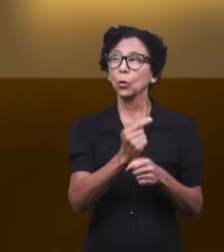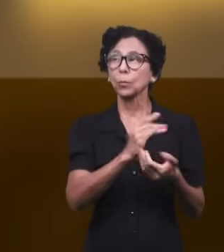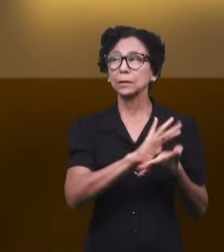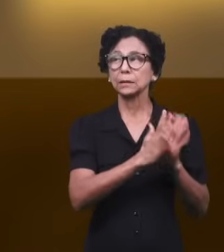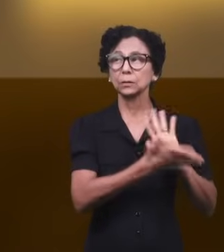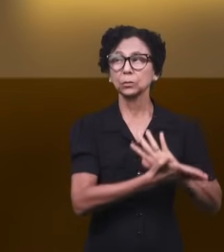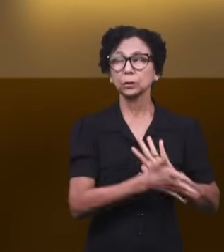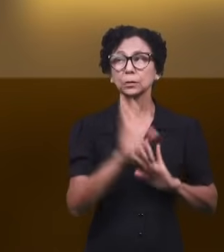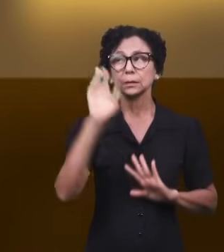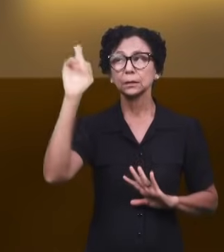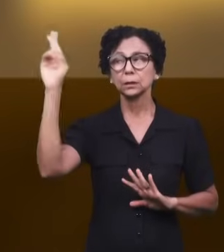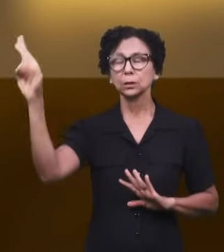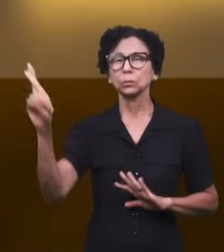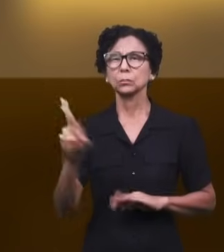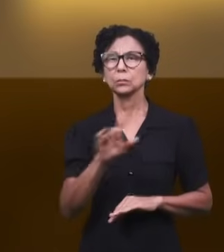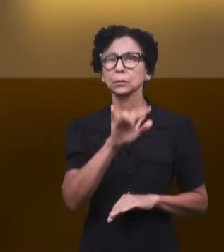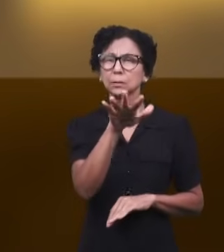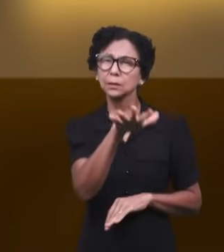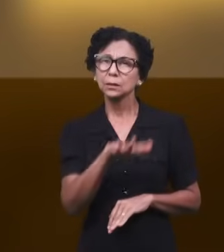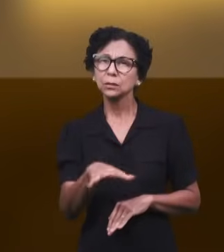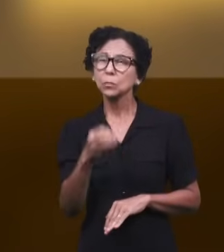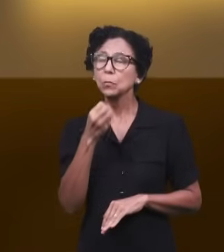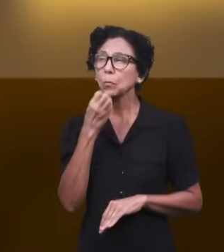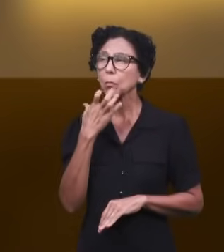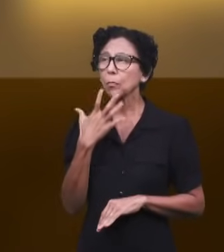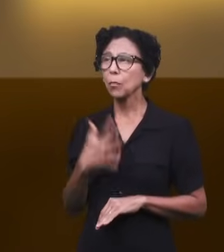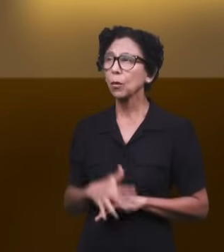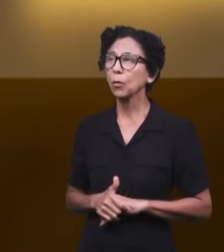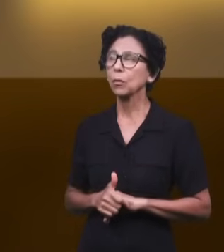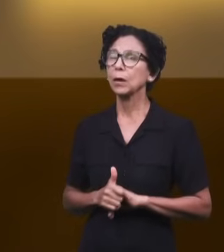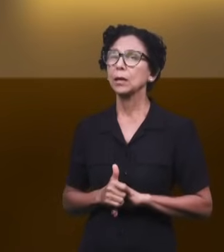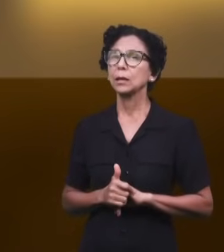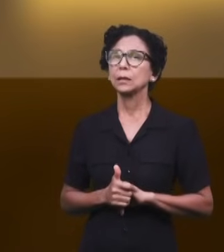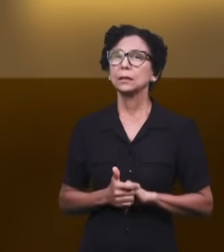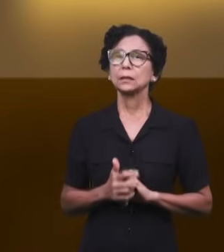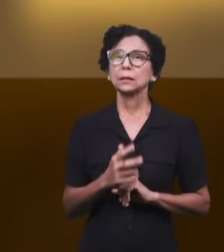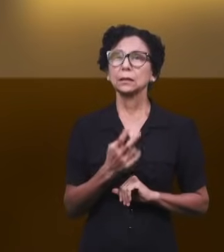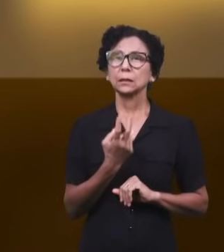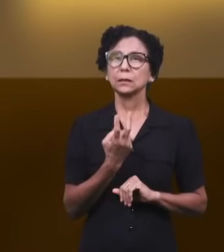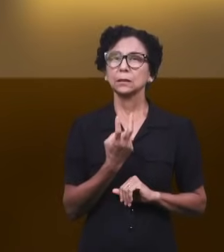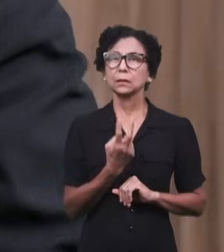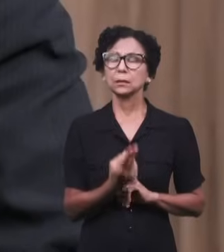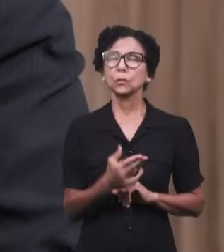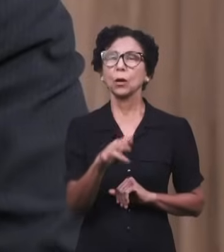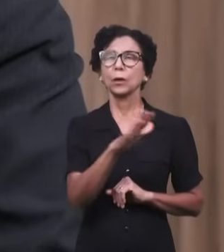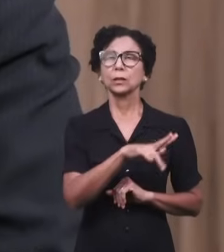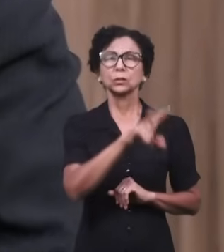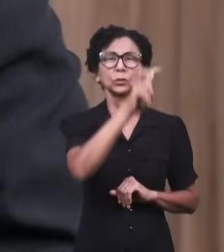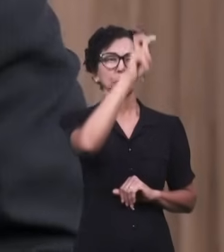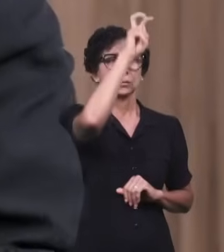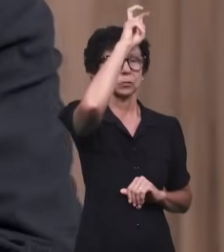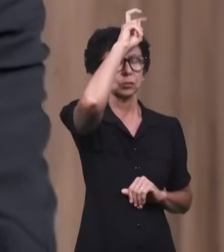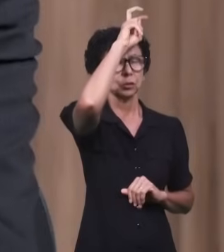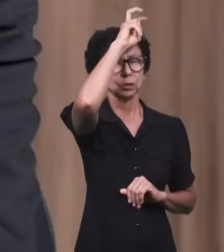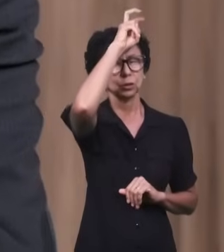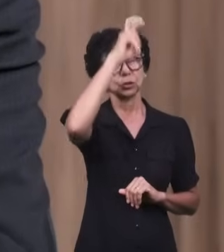terra do Egito, quando se entra em Zoar. Então esse é o texto que